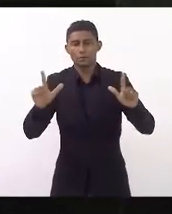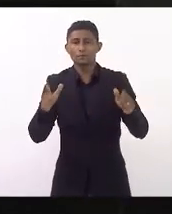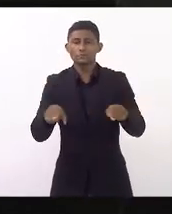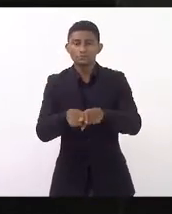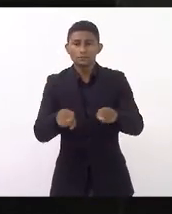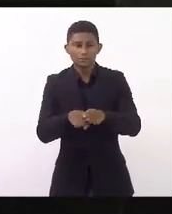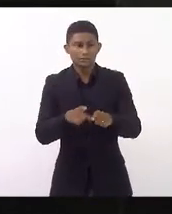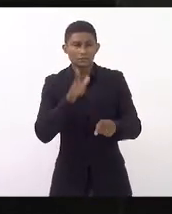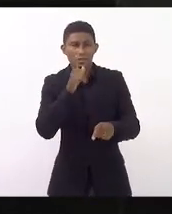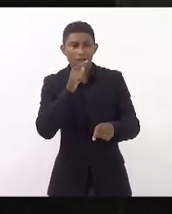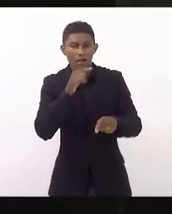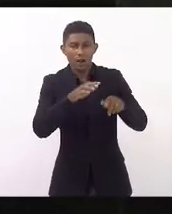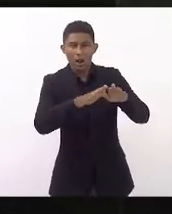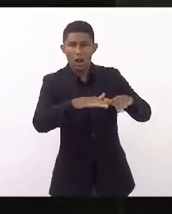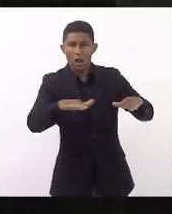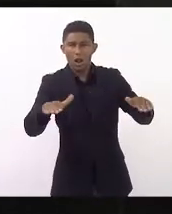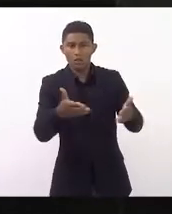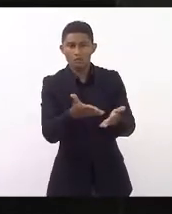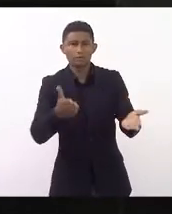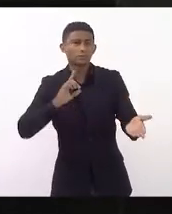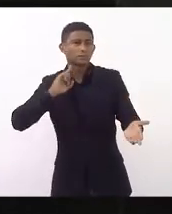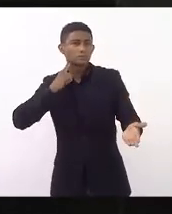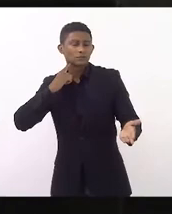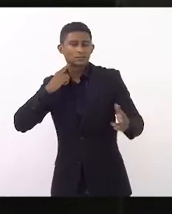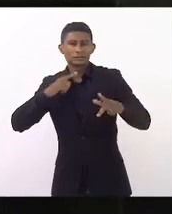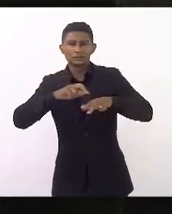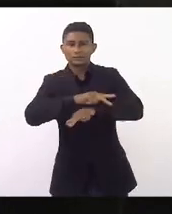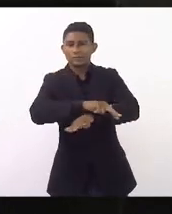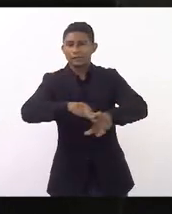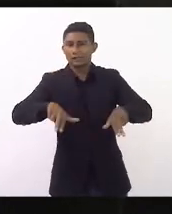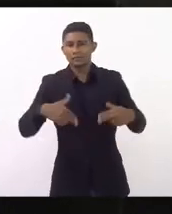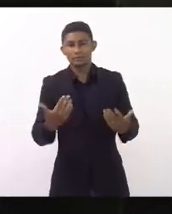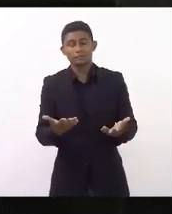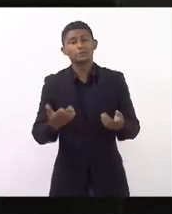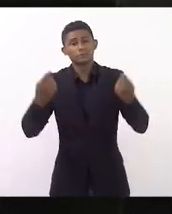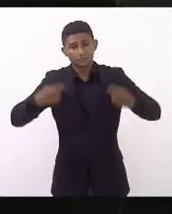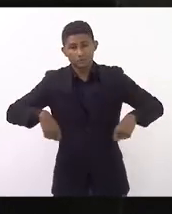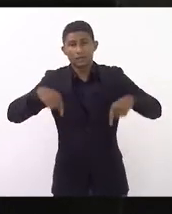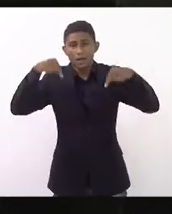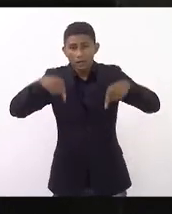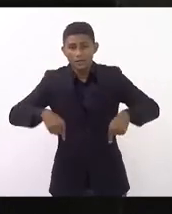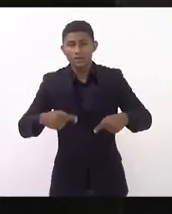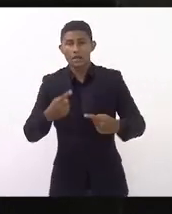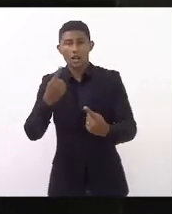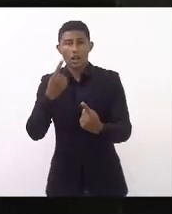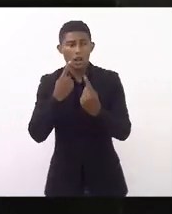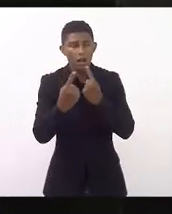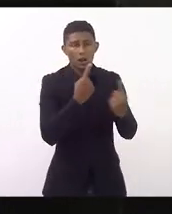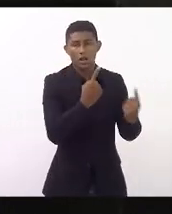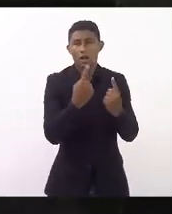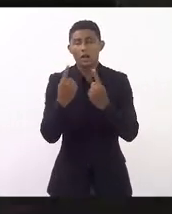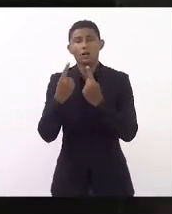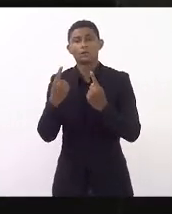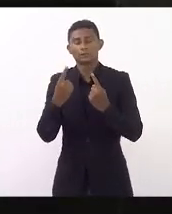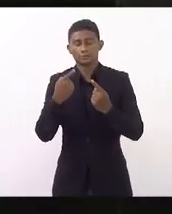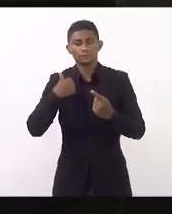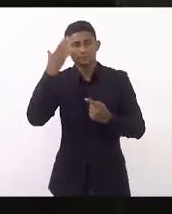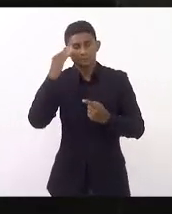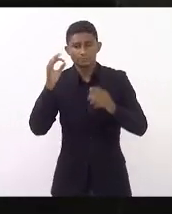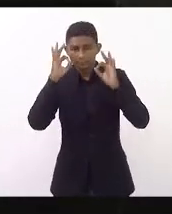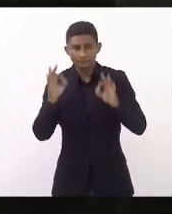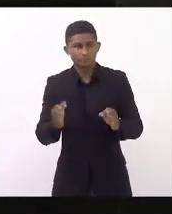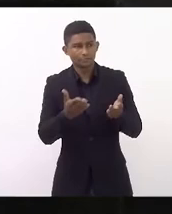nossos lençóis freáticos. Então, que a gente possa fazer o debate adequado nessa casa. Tenho certeza que o senhor